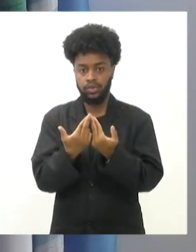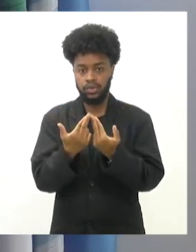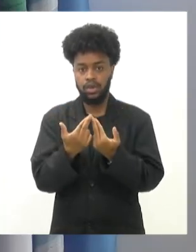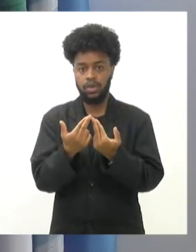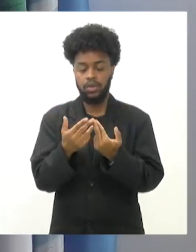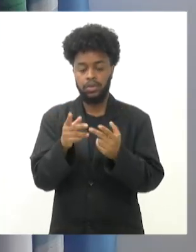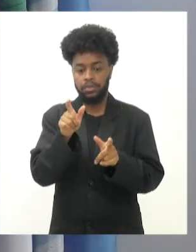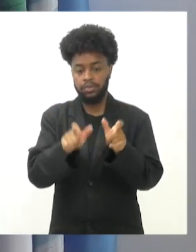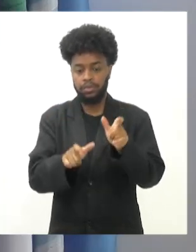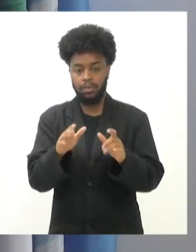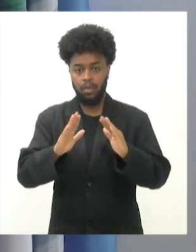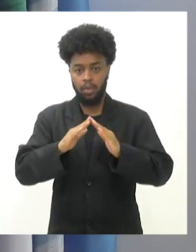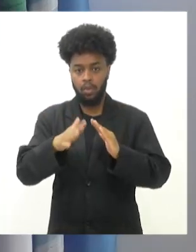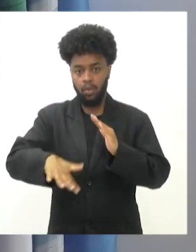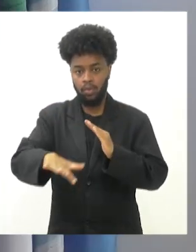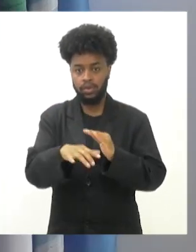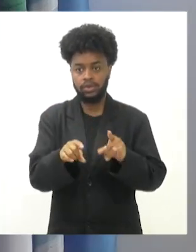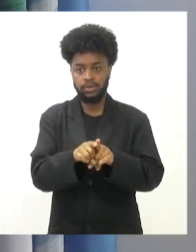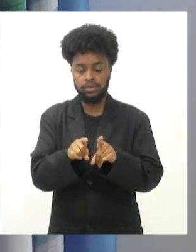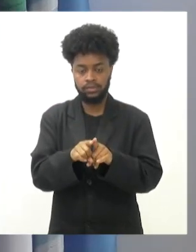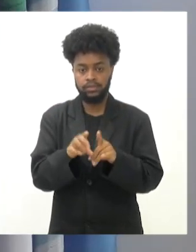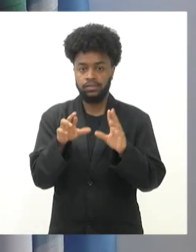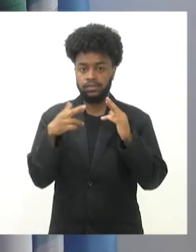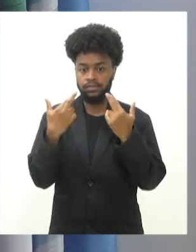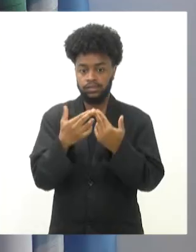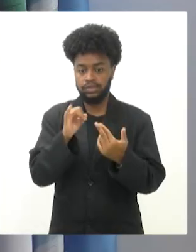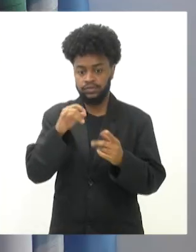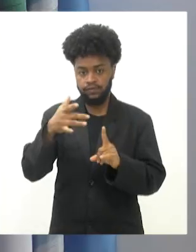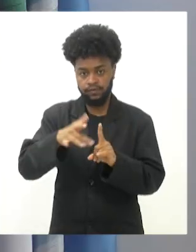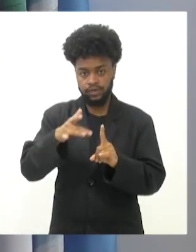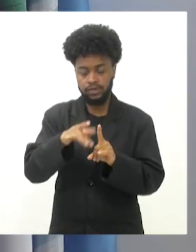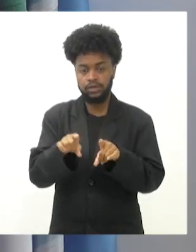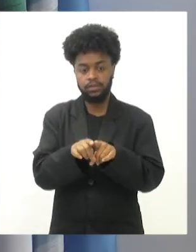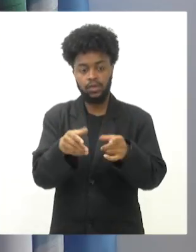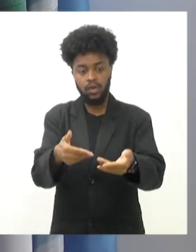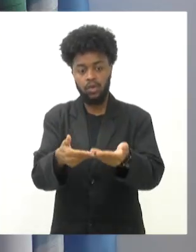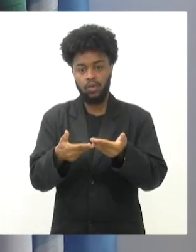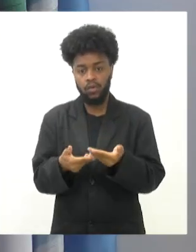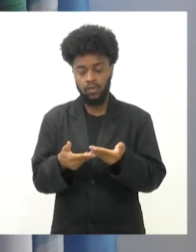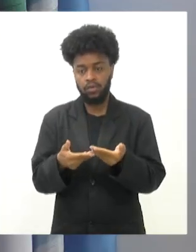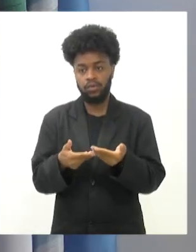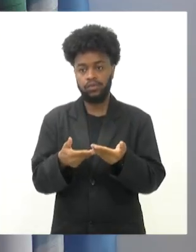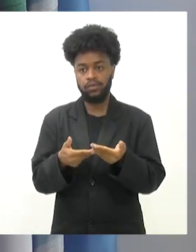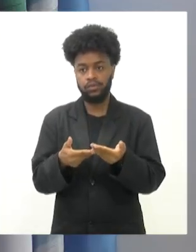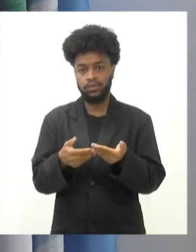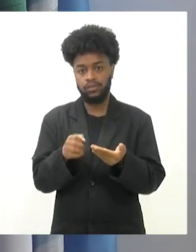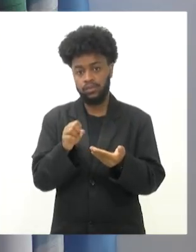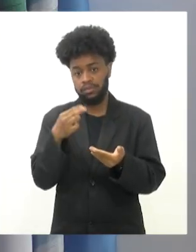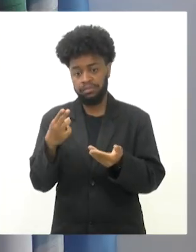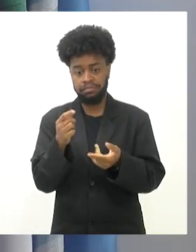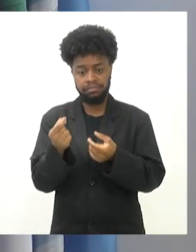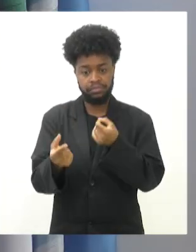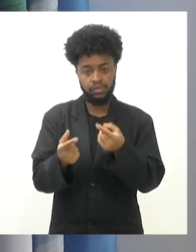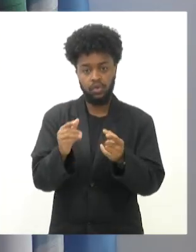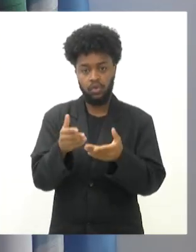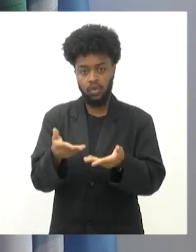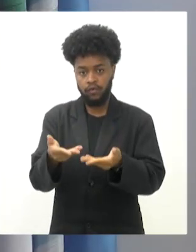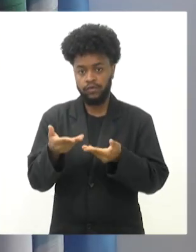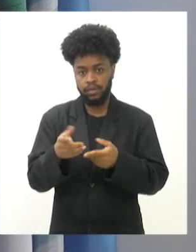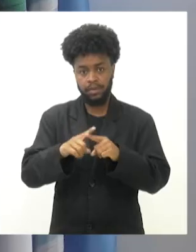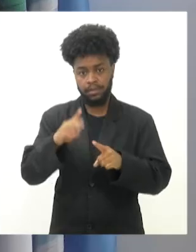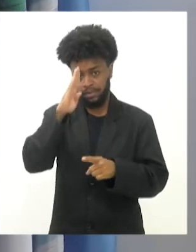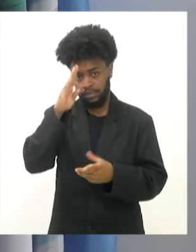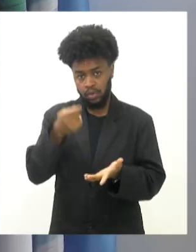vítimas. Durante as audiências e as oitivas, serão convocados ou eventualmente convidados, mas